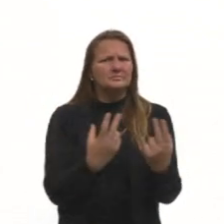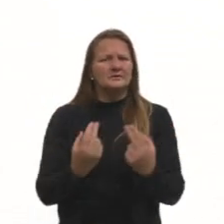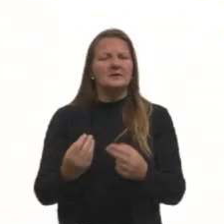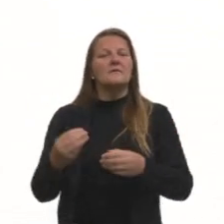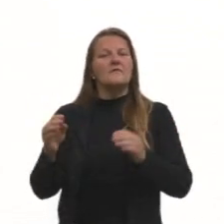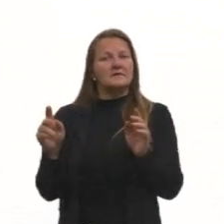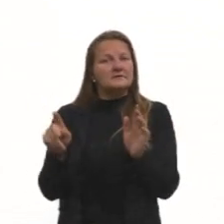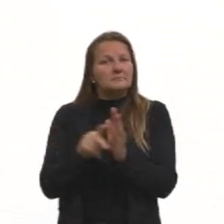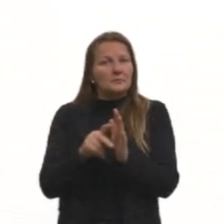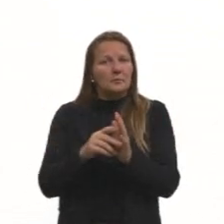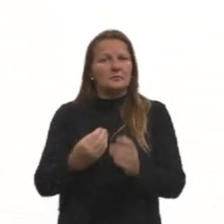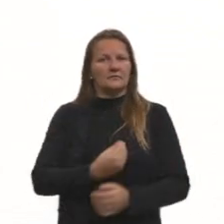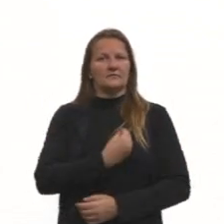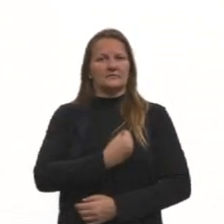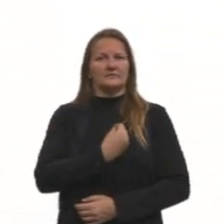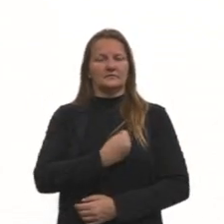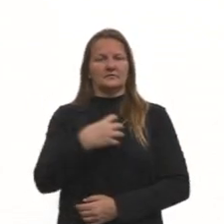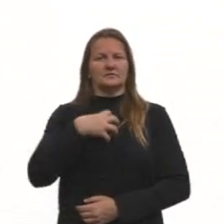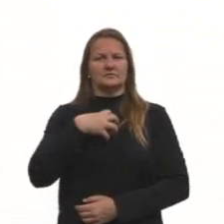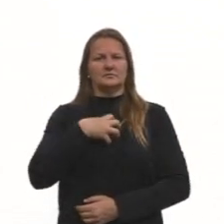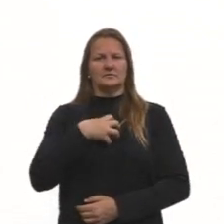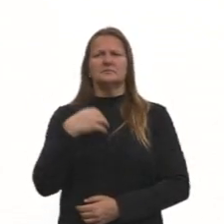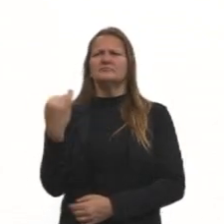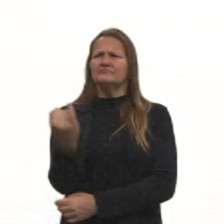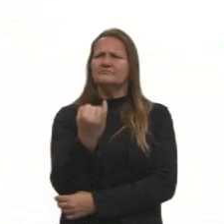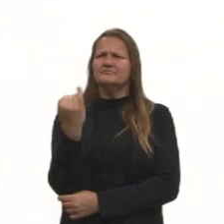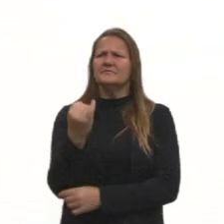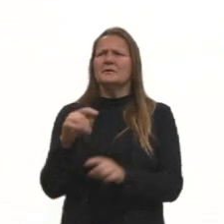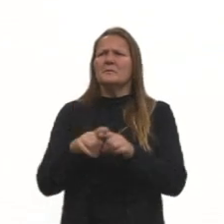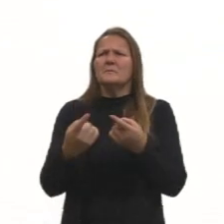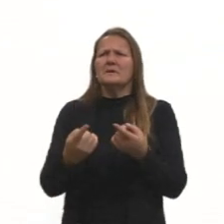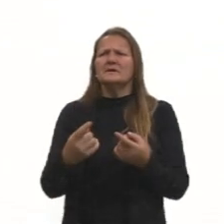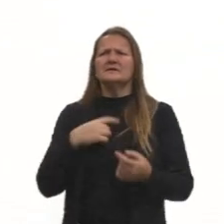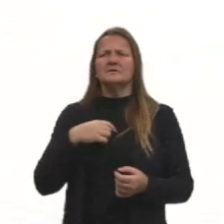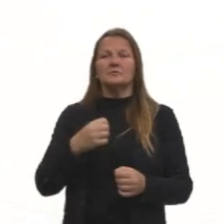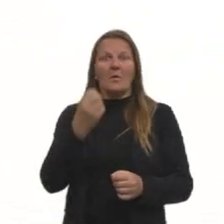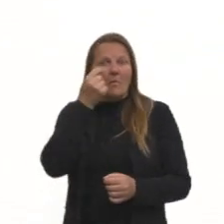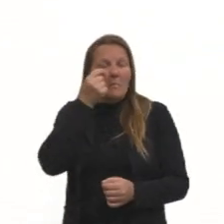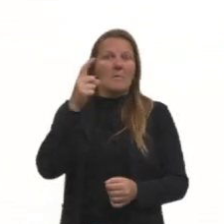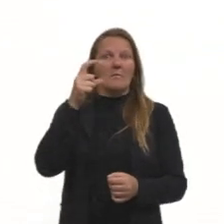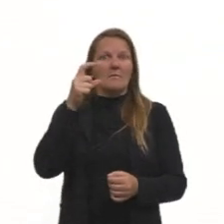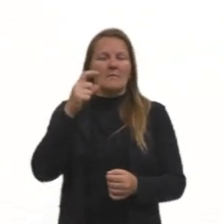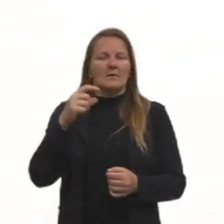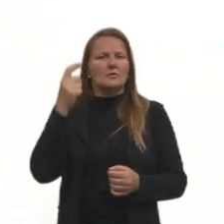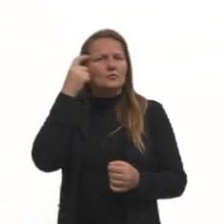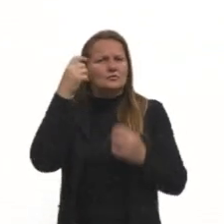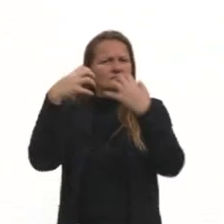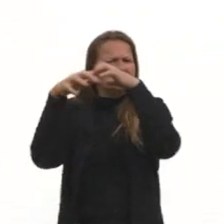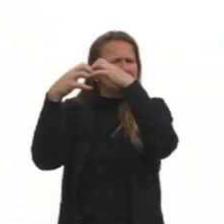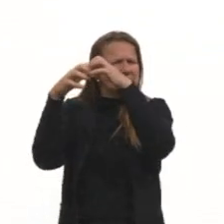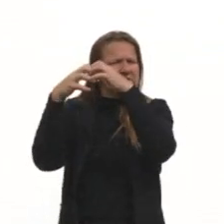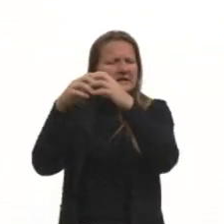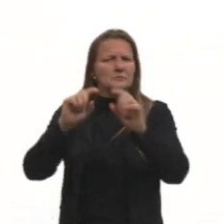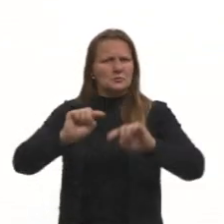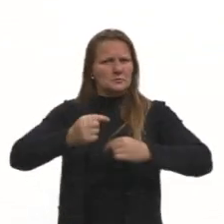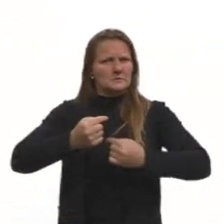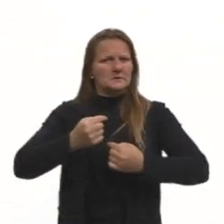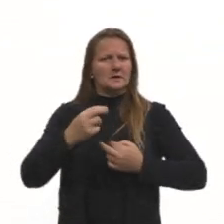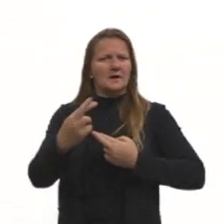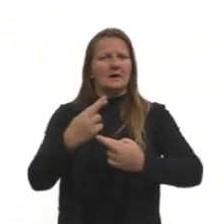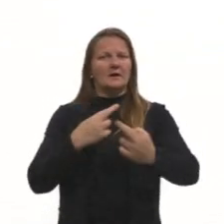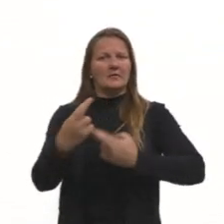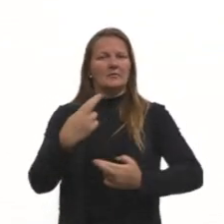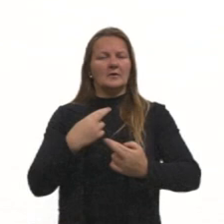esse sentimento pode ser considerado importante pois se torna um sinal de alerta para o nosso cérebro que provoca uma reação diante